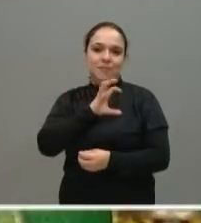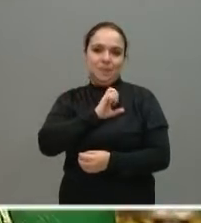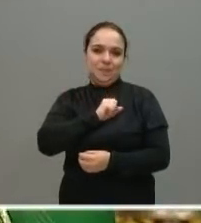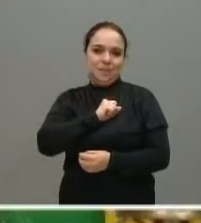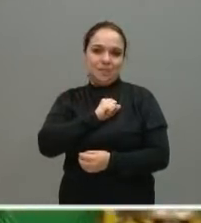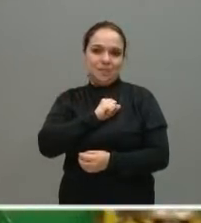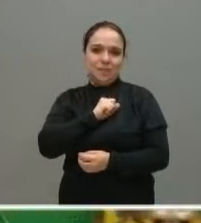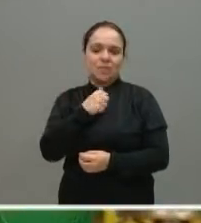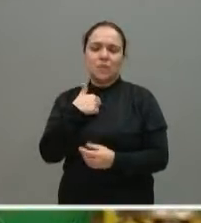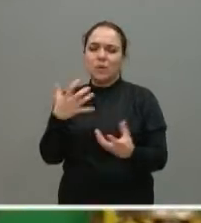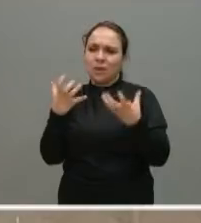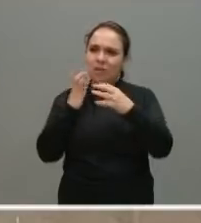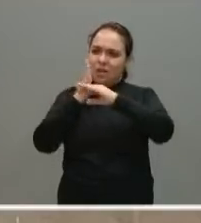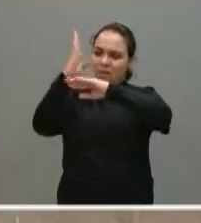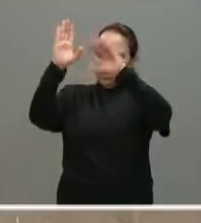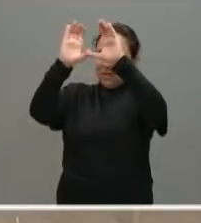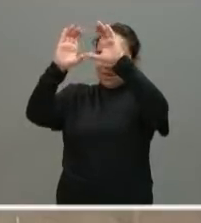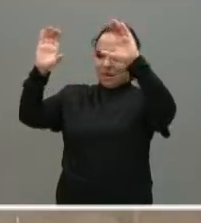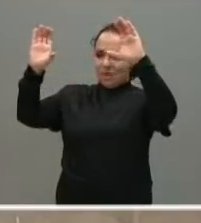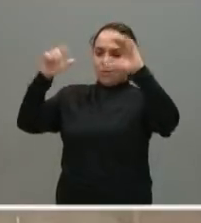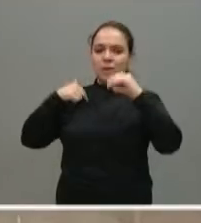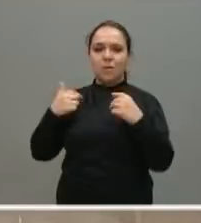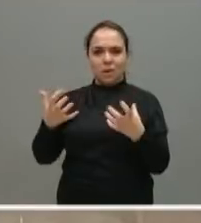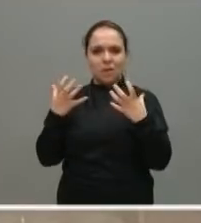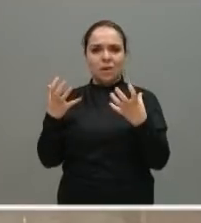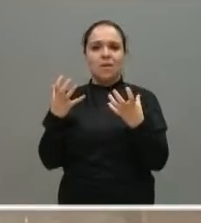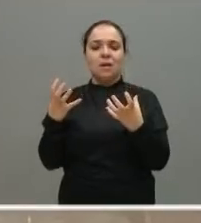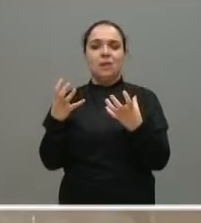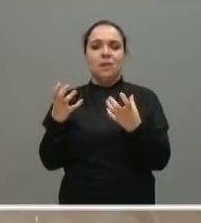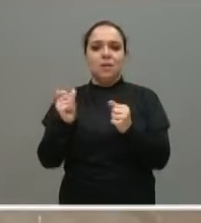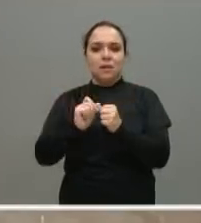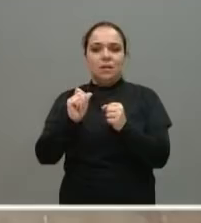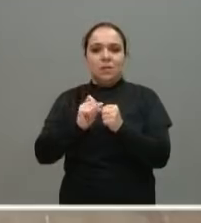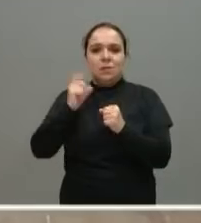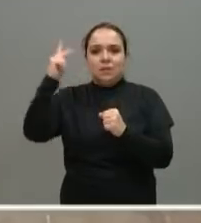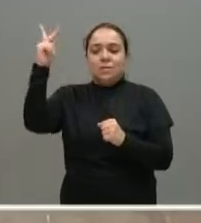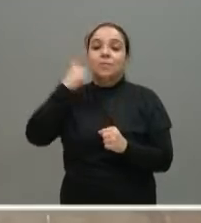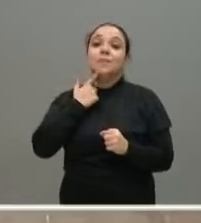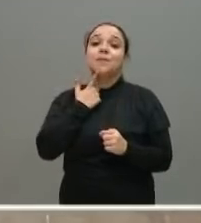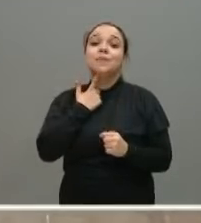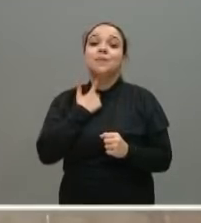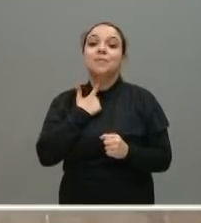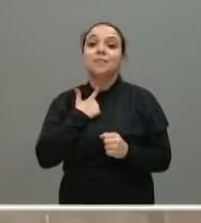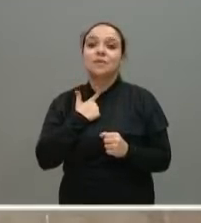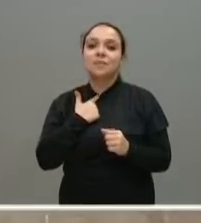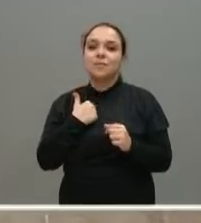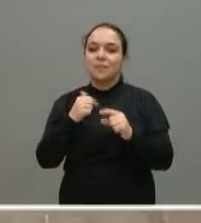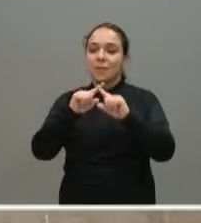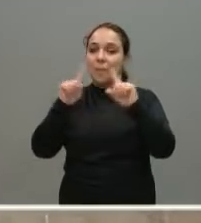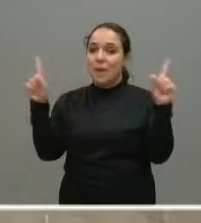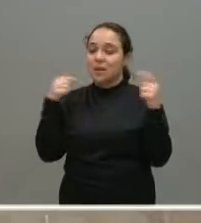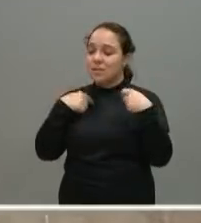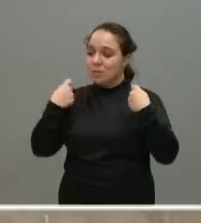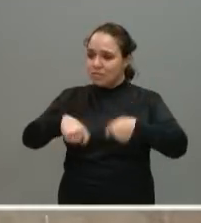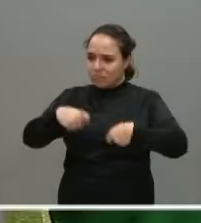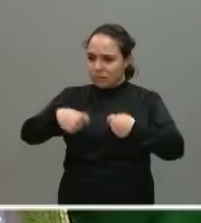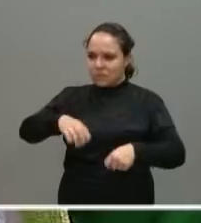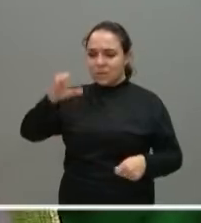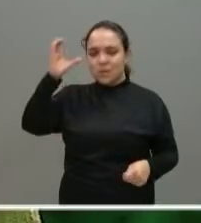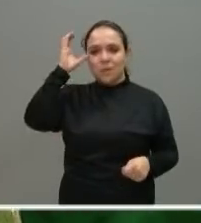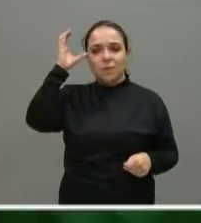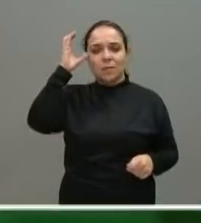Eu desejo o céu e anseio em tudo fazer a vontade de Deus, mas Senhor, eu tenho